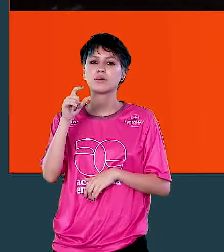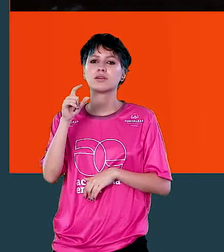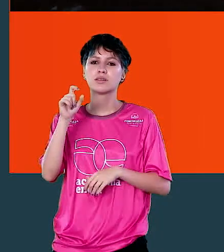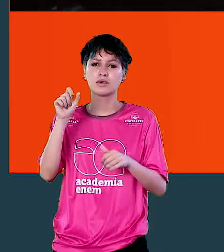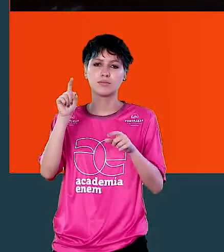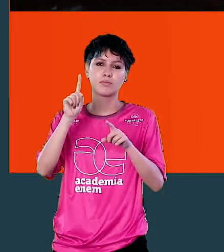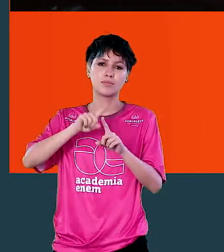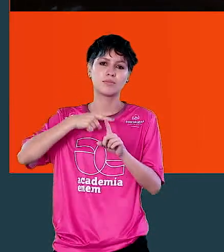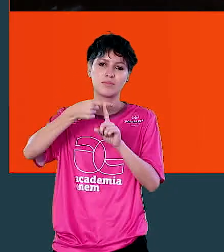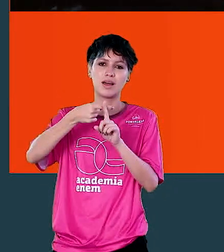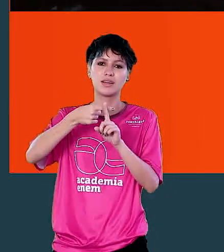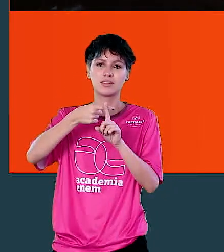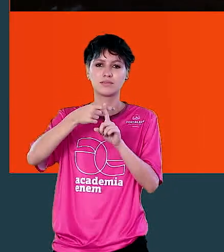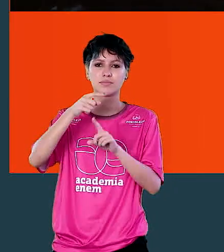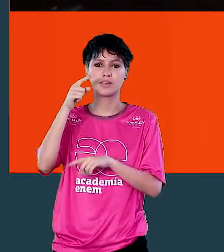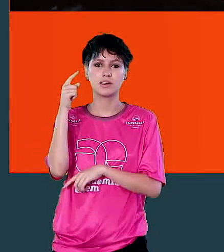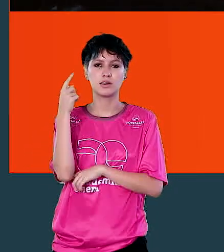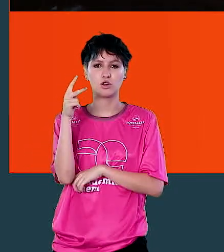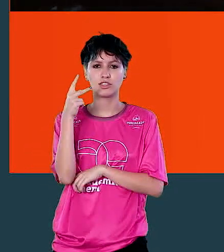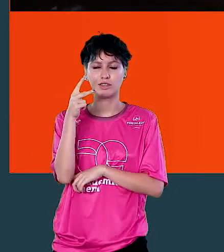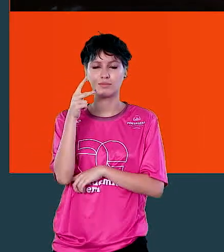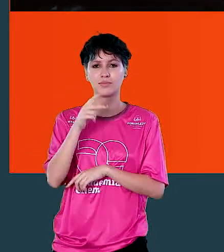gente chama esse tipo de composto?